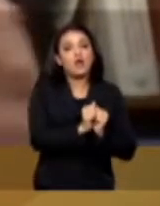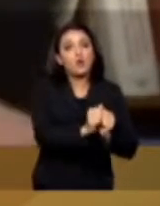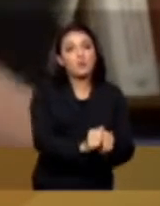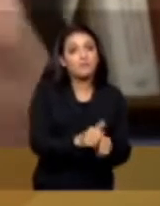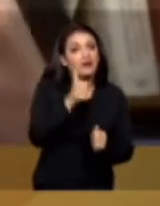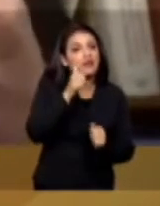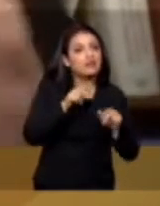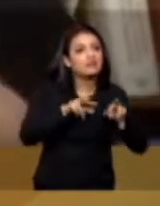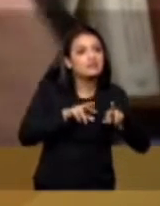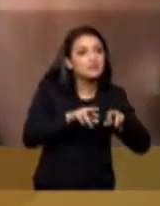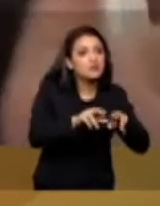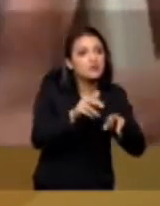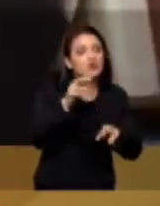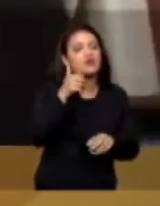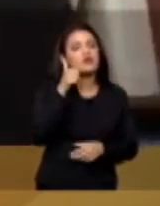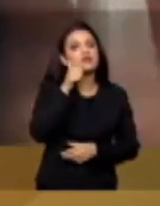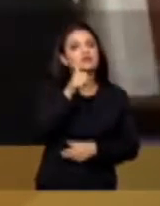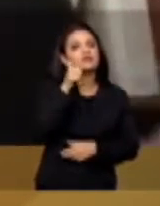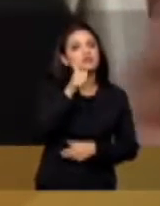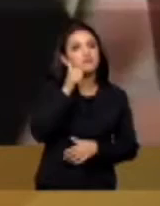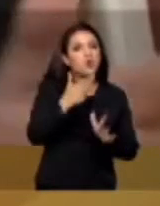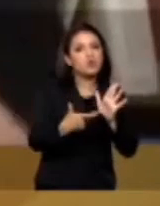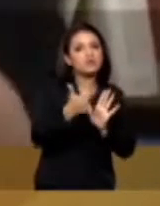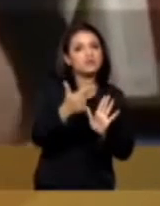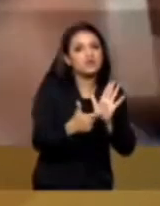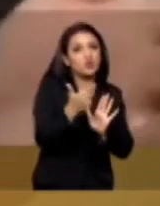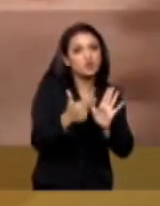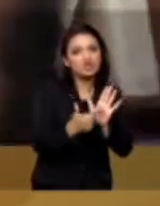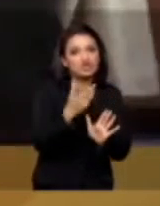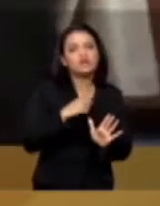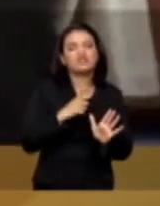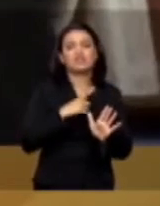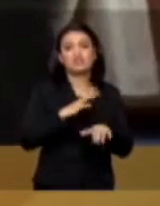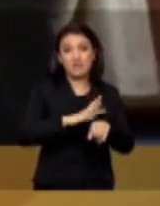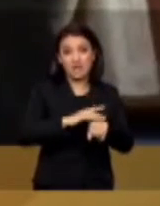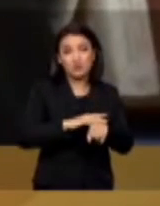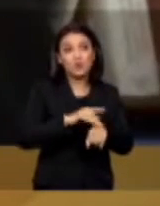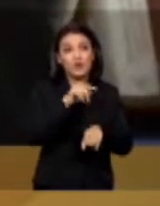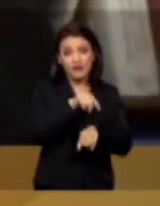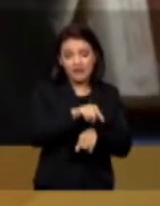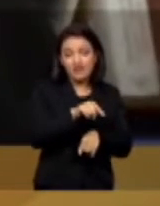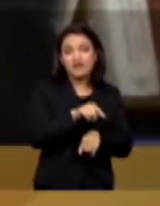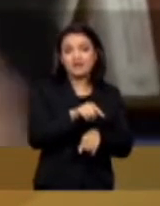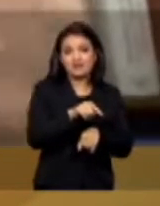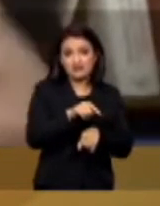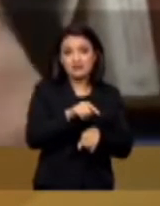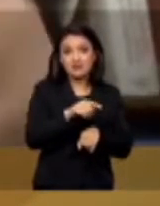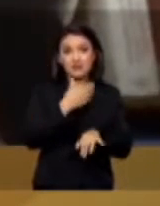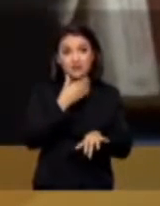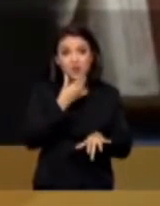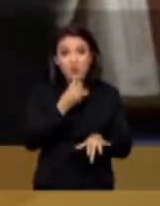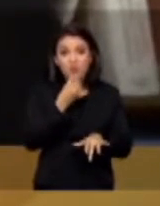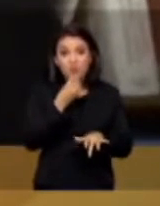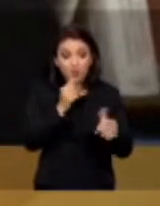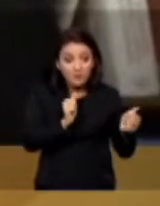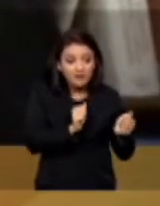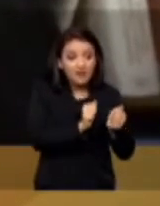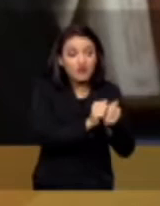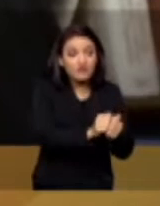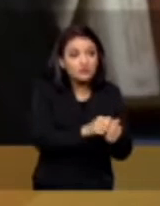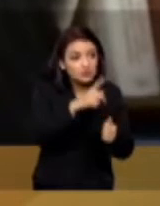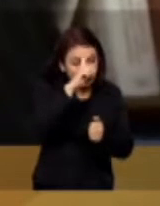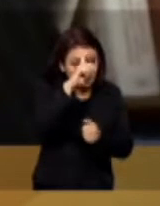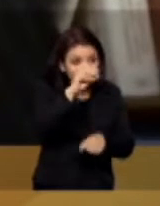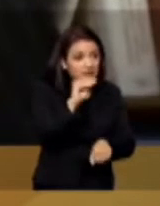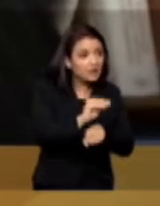estava sendo operada de uma doença gravíssima e que, afinal, veio a falecer dessa doença. É este modus operandi